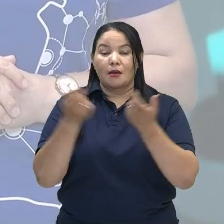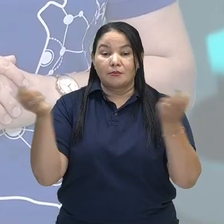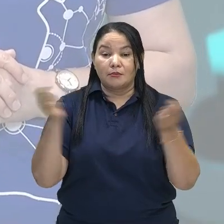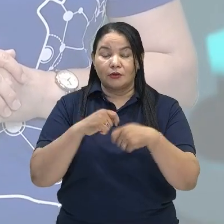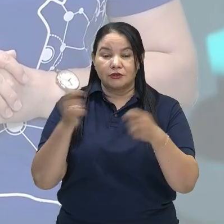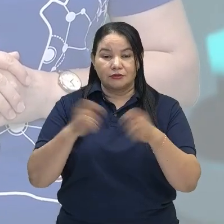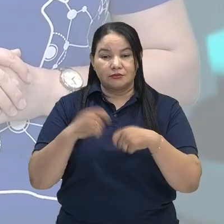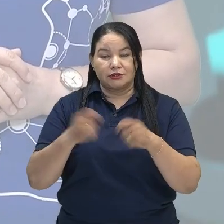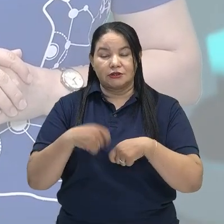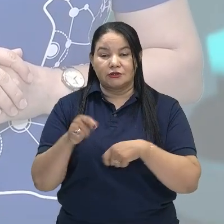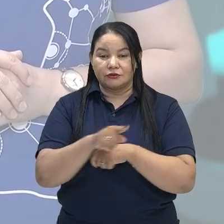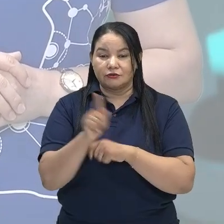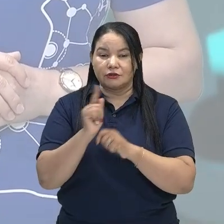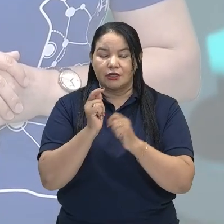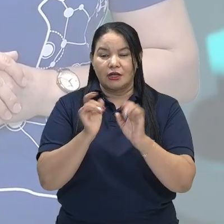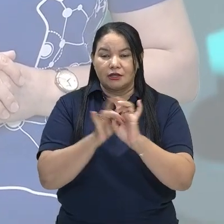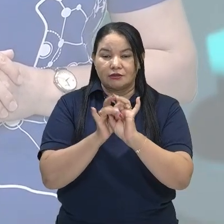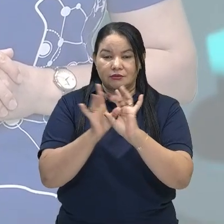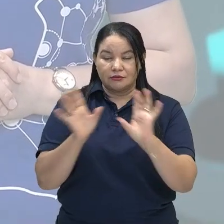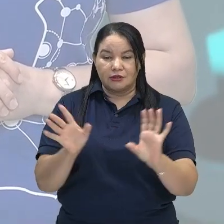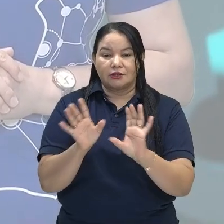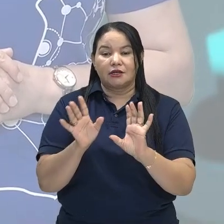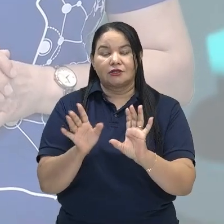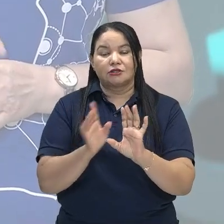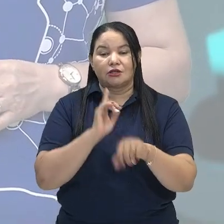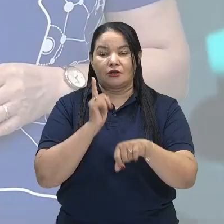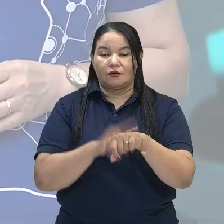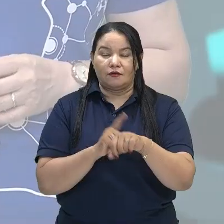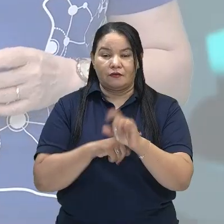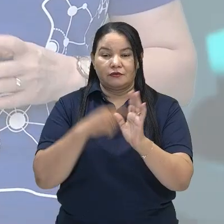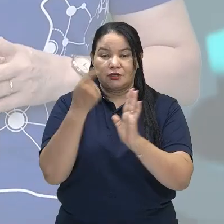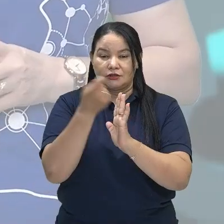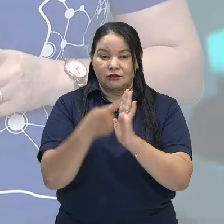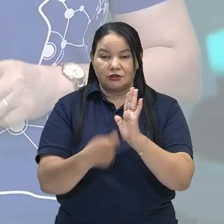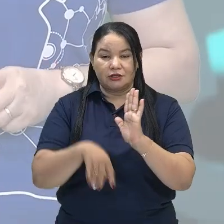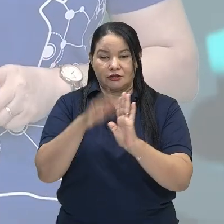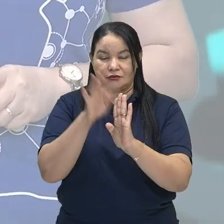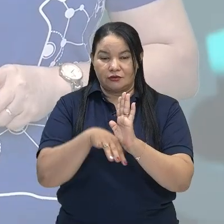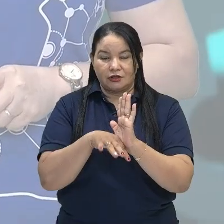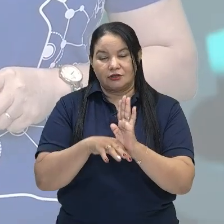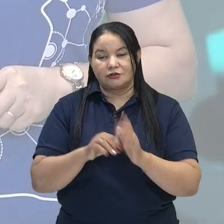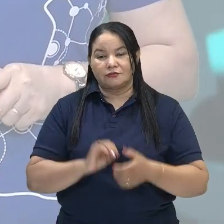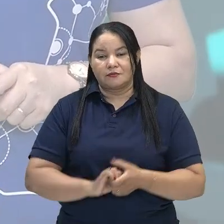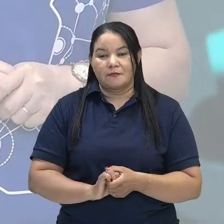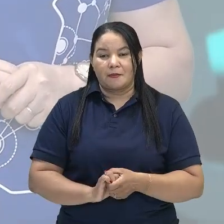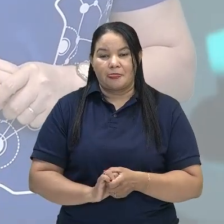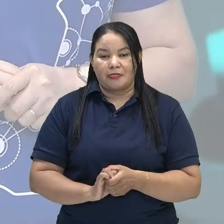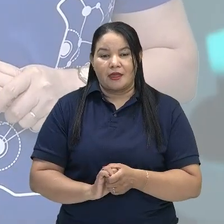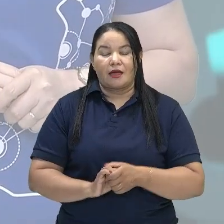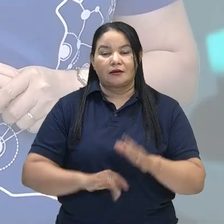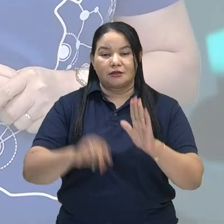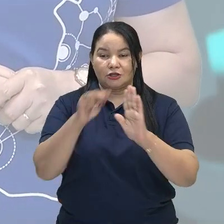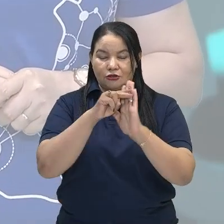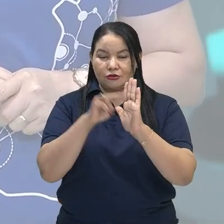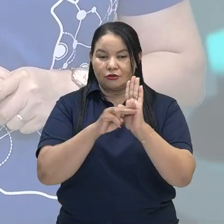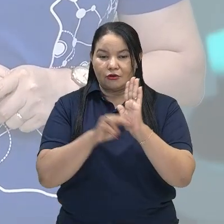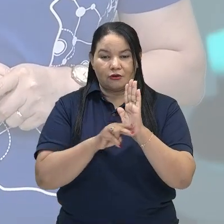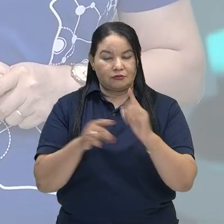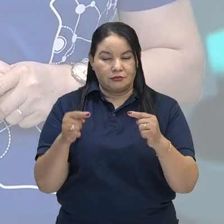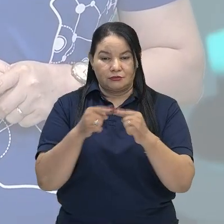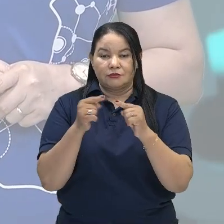essa liberdade no momento da escrita do texto, não que ele esteja fora da norma padrão, tá